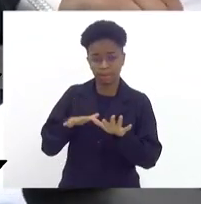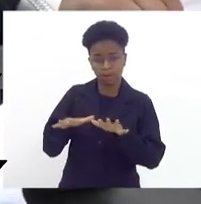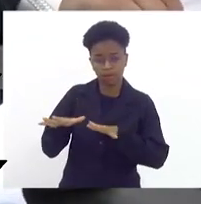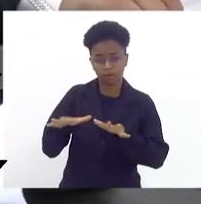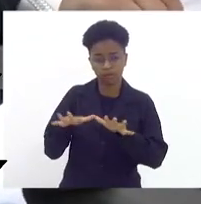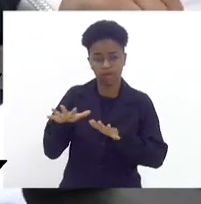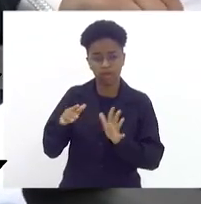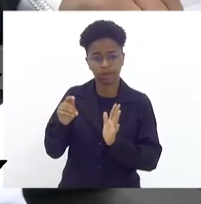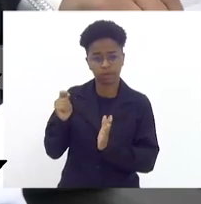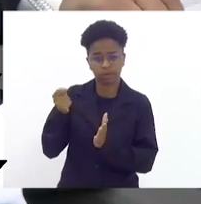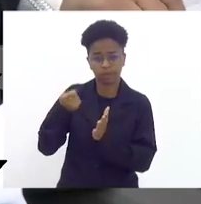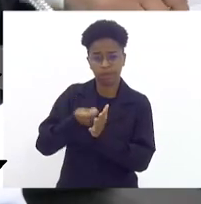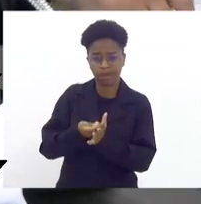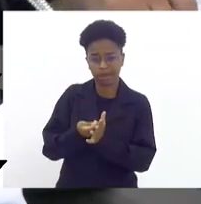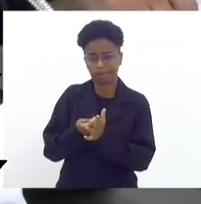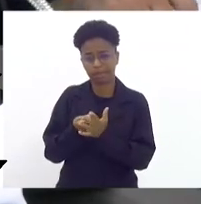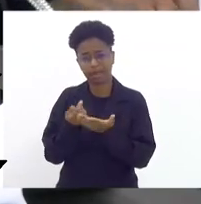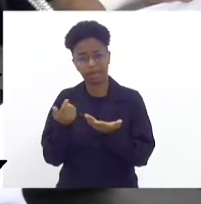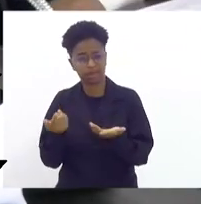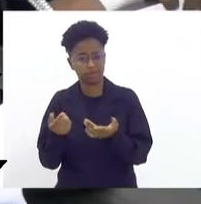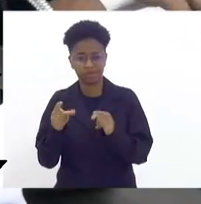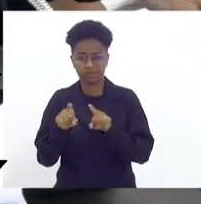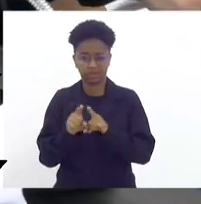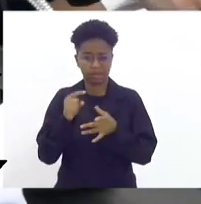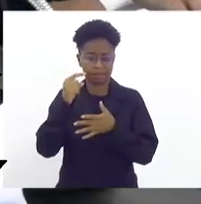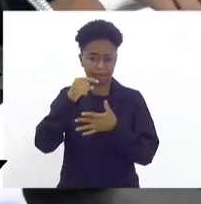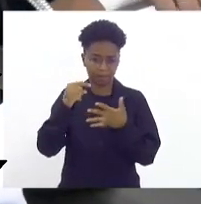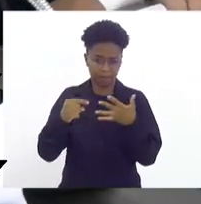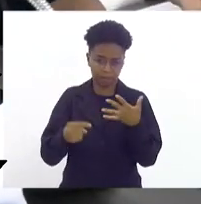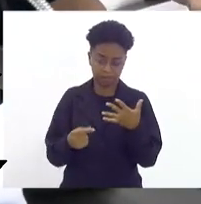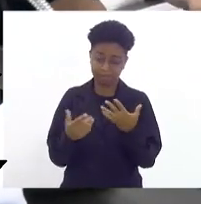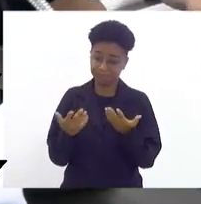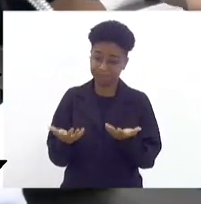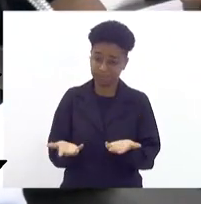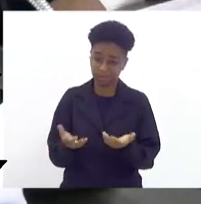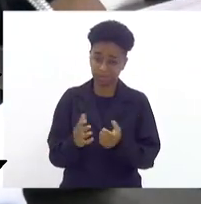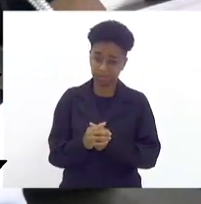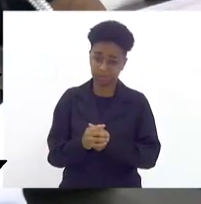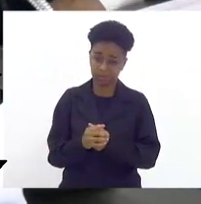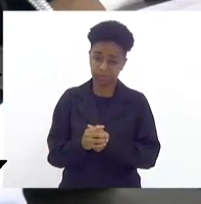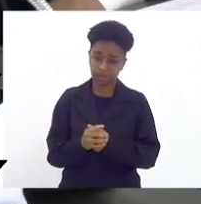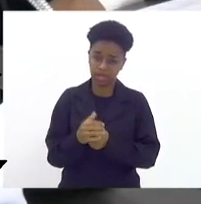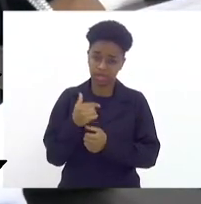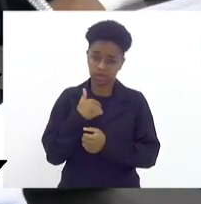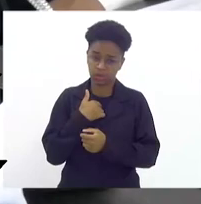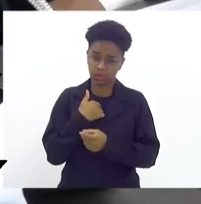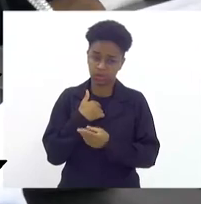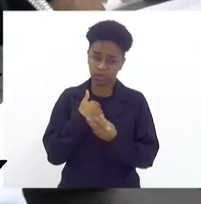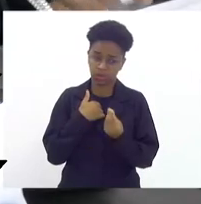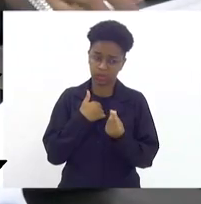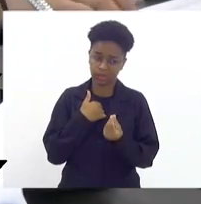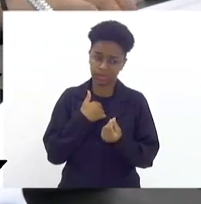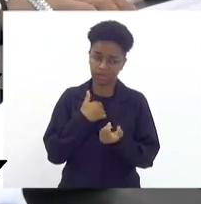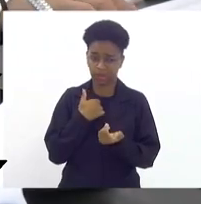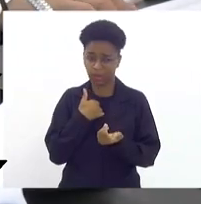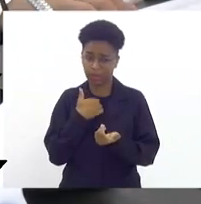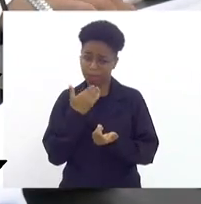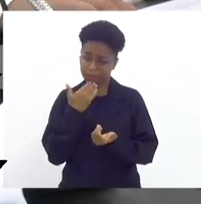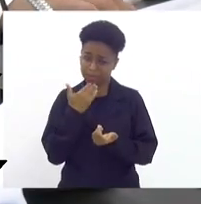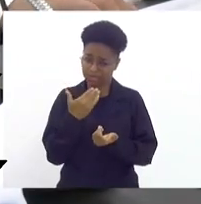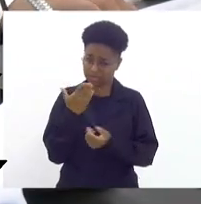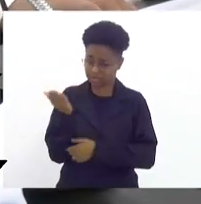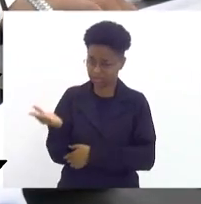pagamentos de custas e matérias afim. Então, eu pediria a vênia, Vossa